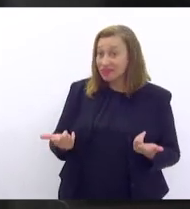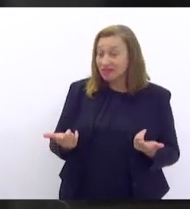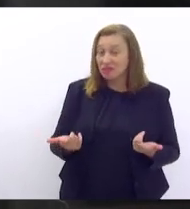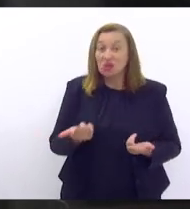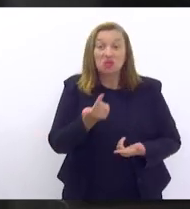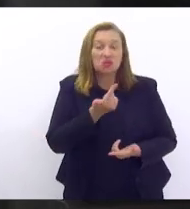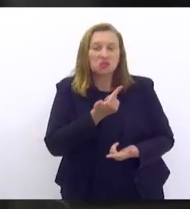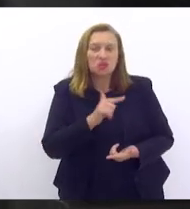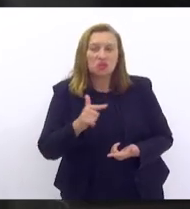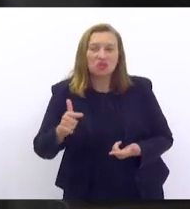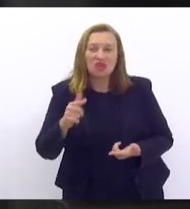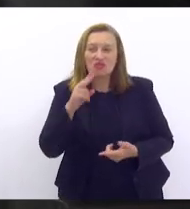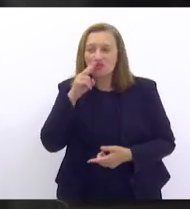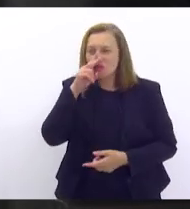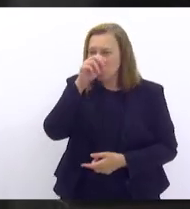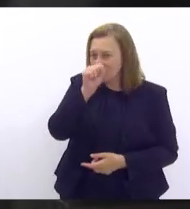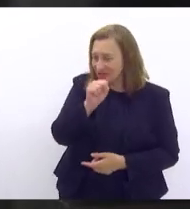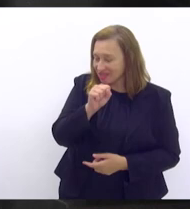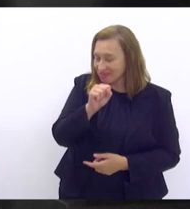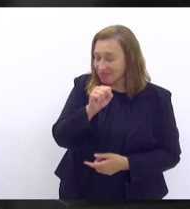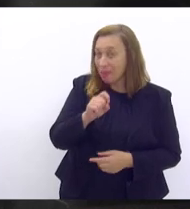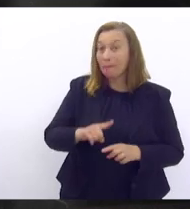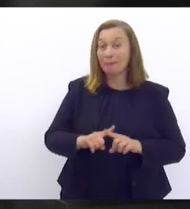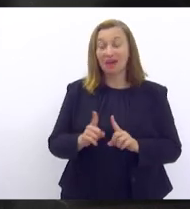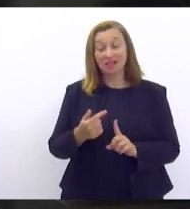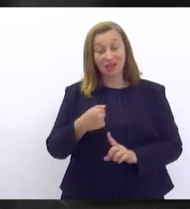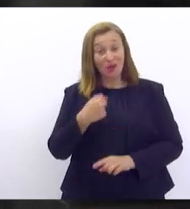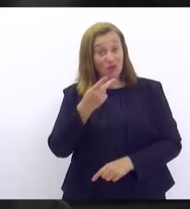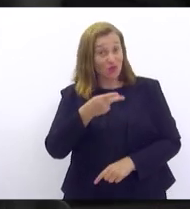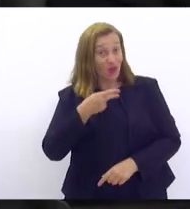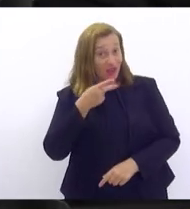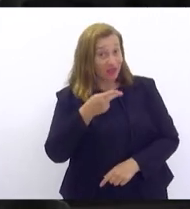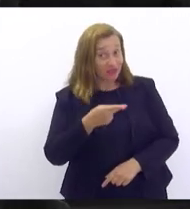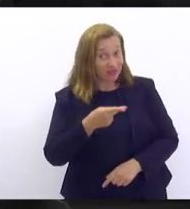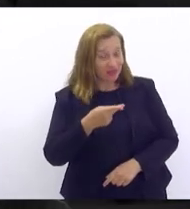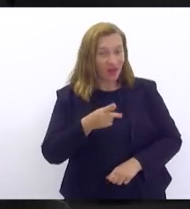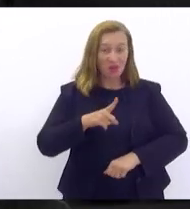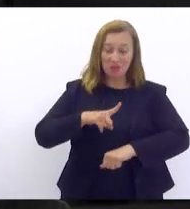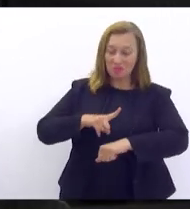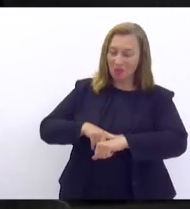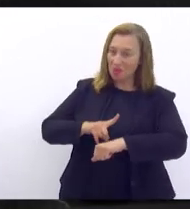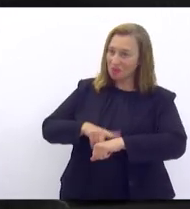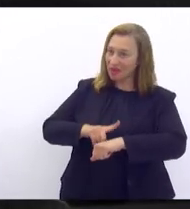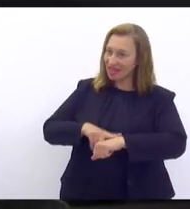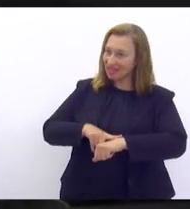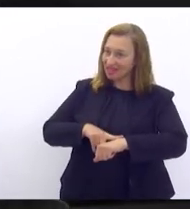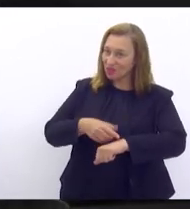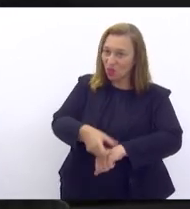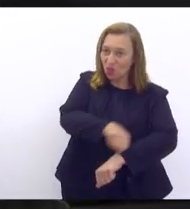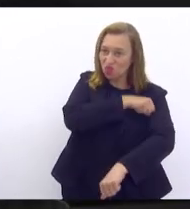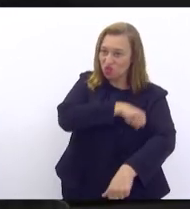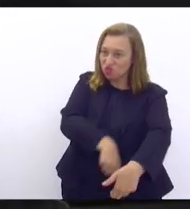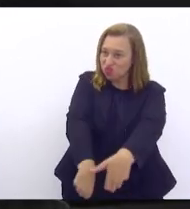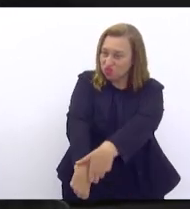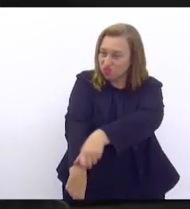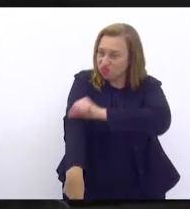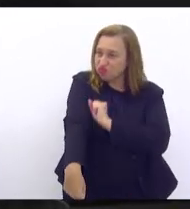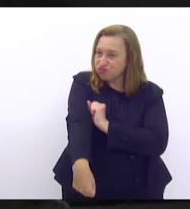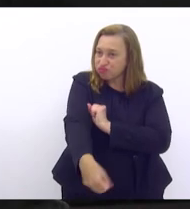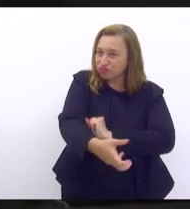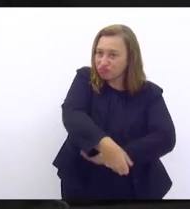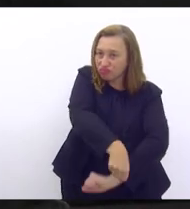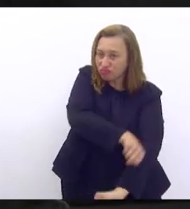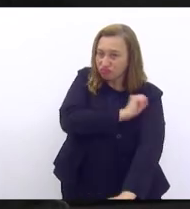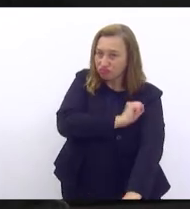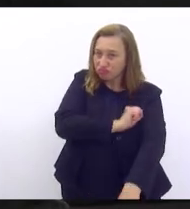não temos tanta força. Pois eu vos digo, é hora de sacudir a poeira que se acumulou diante do